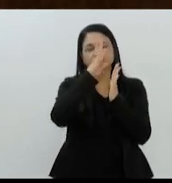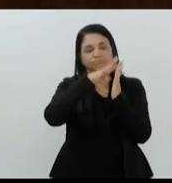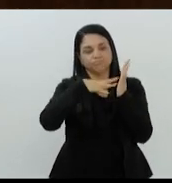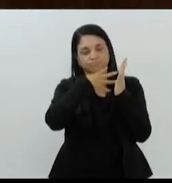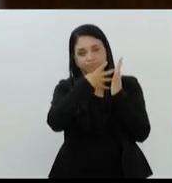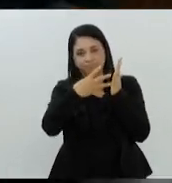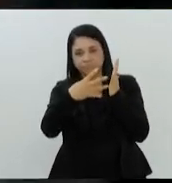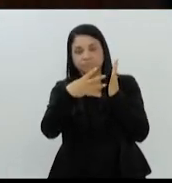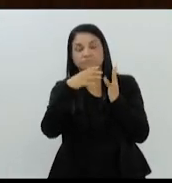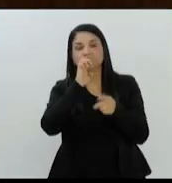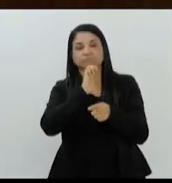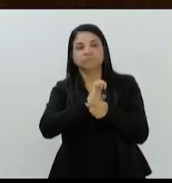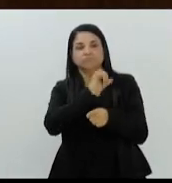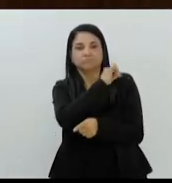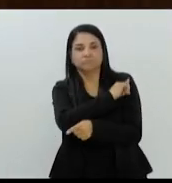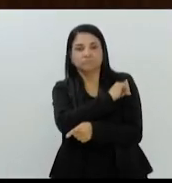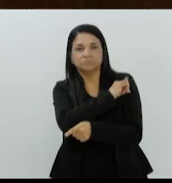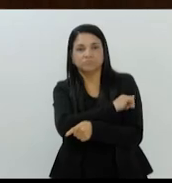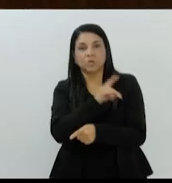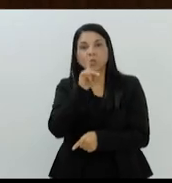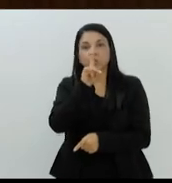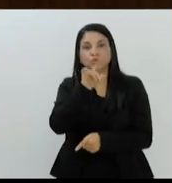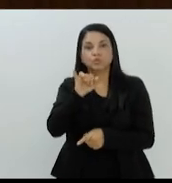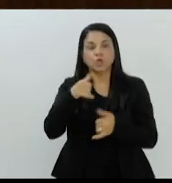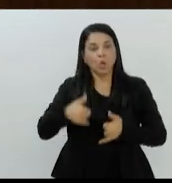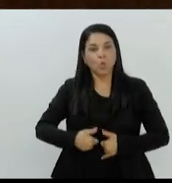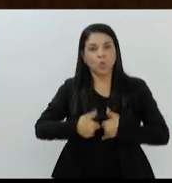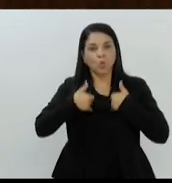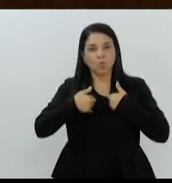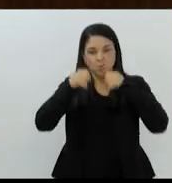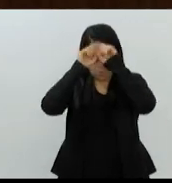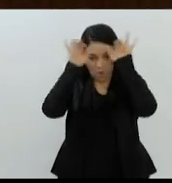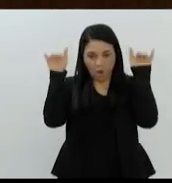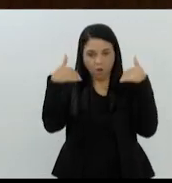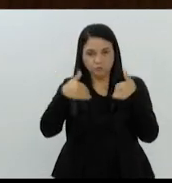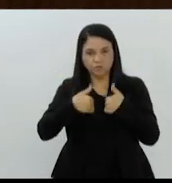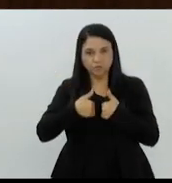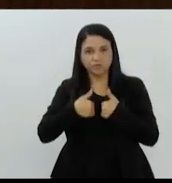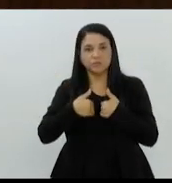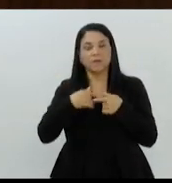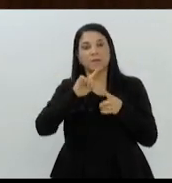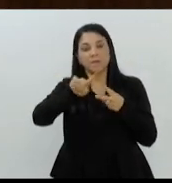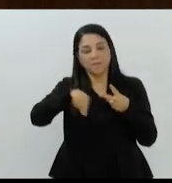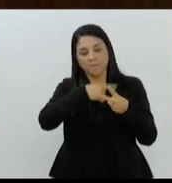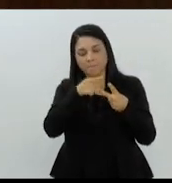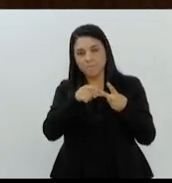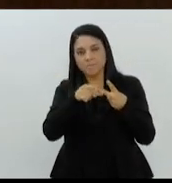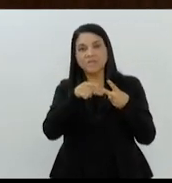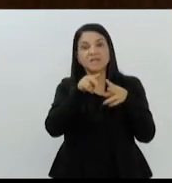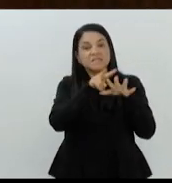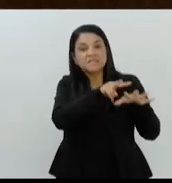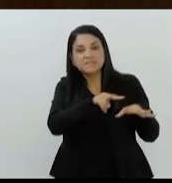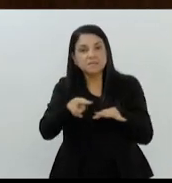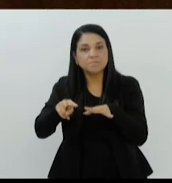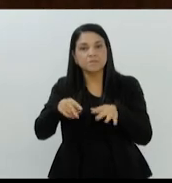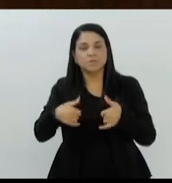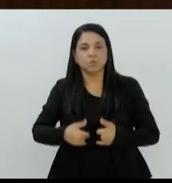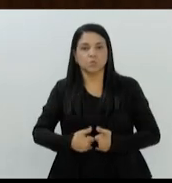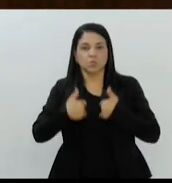oficial do estado do Rio de Janeiro o dia do orgulho autista e a semana do orgulho autista.